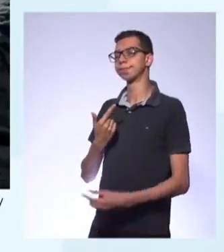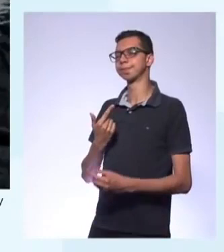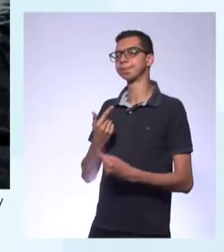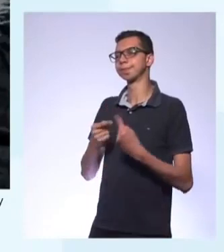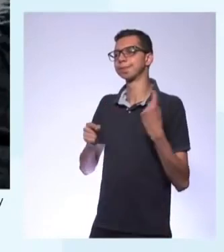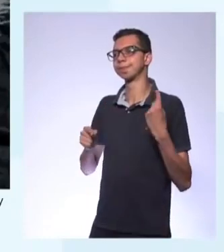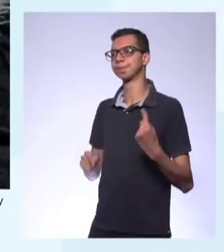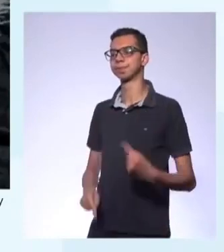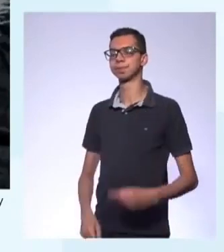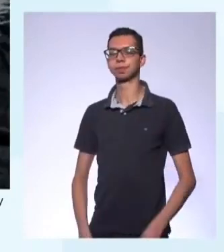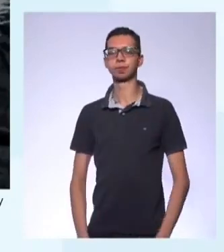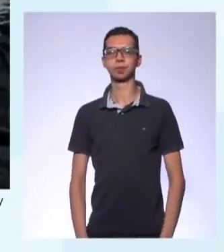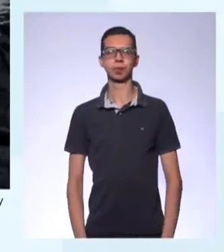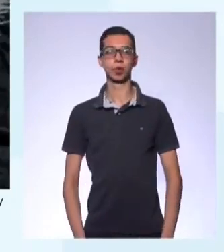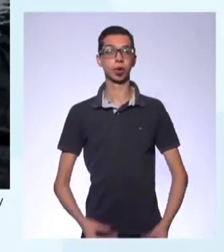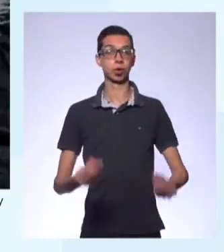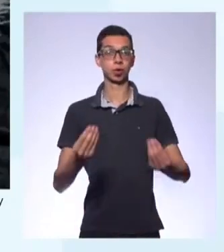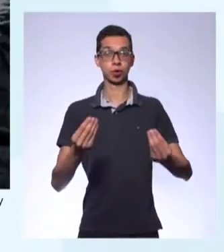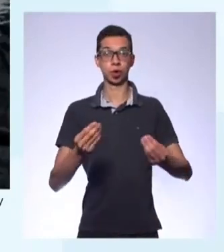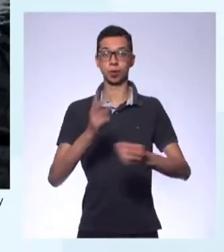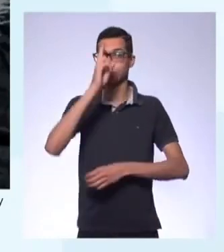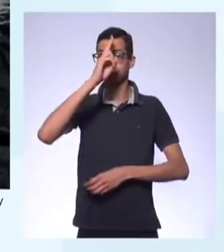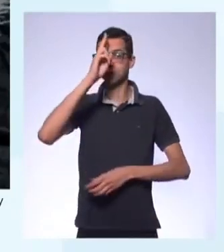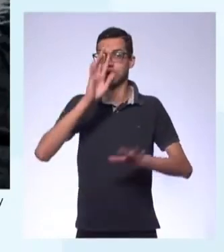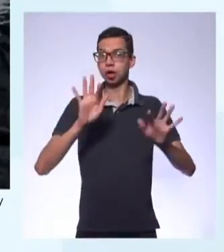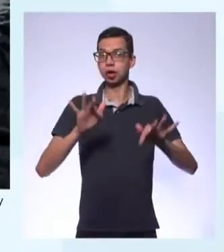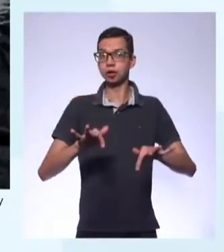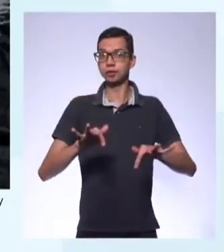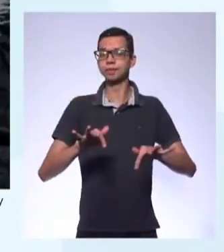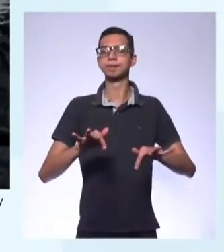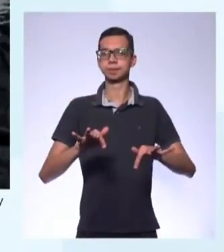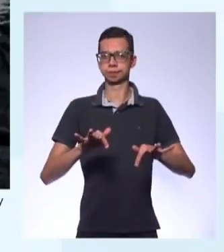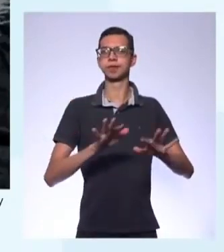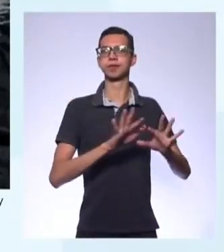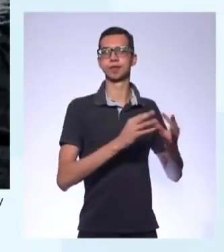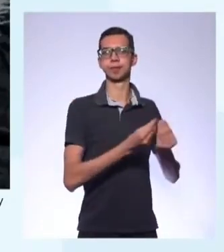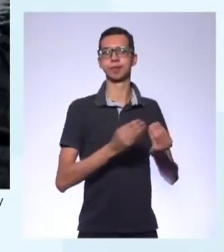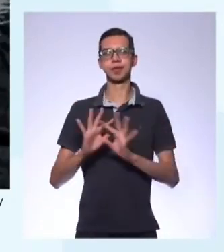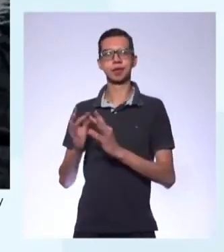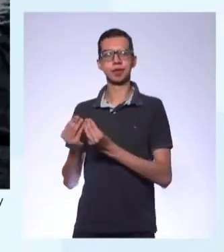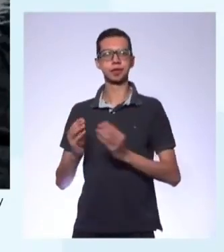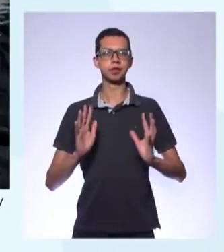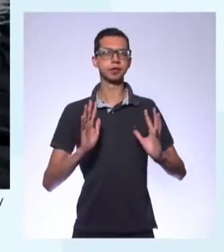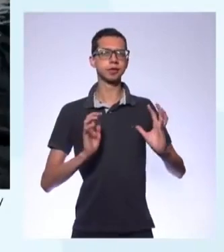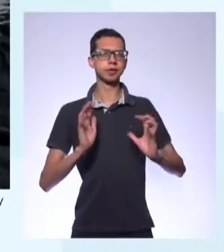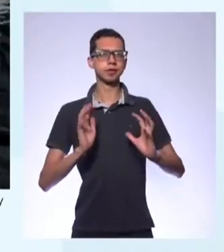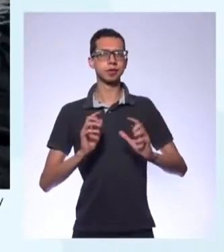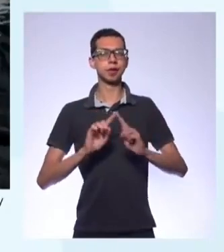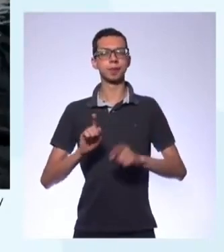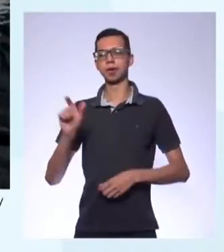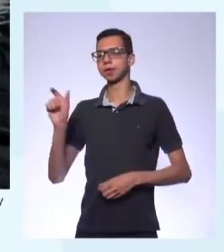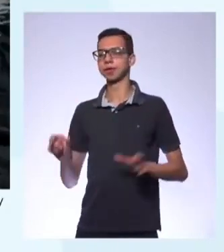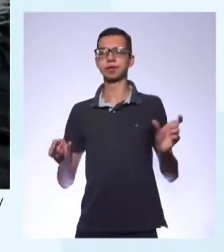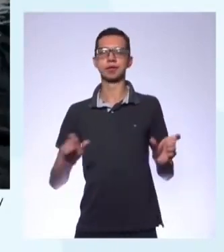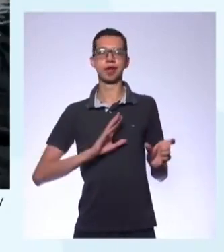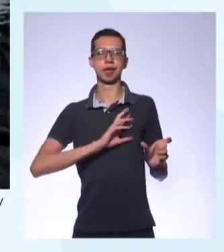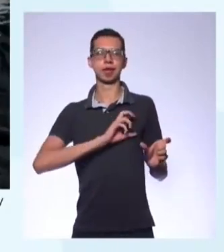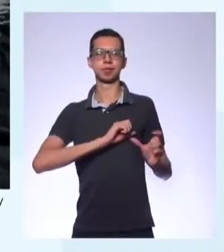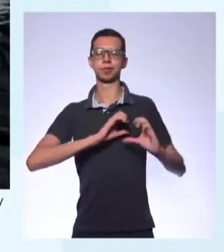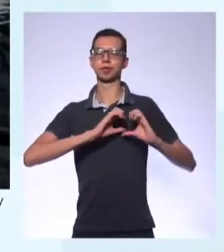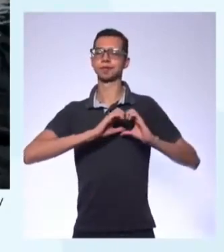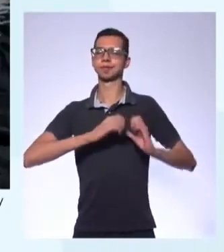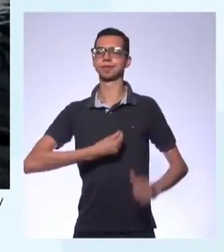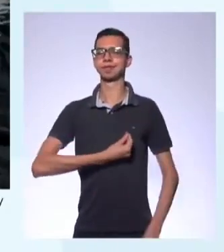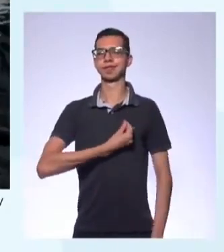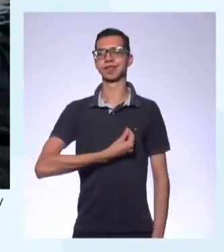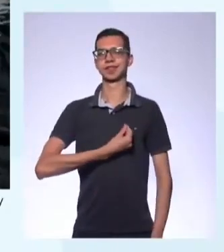história? Mesmo com o conflito entre as duas famílias, Romeu e Julieta vivem um grande amor. É um amor